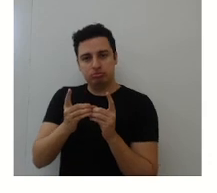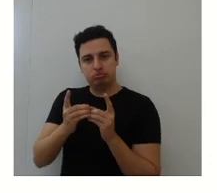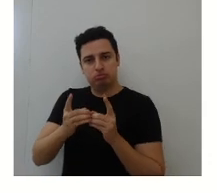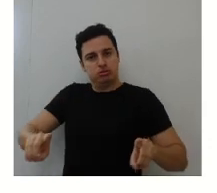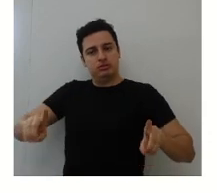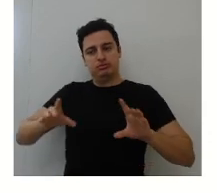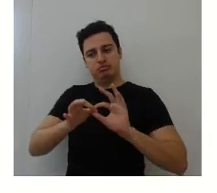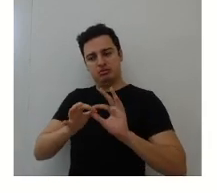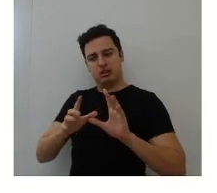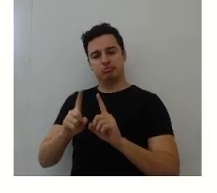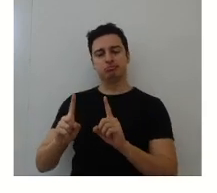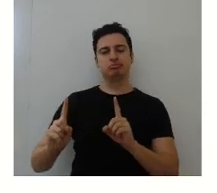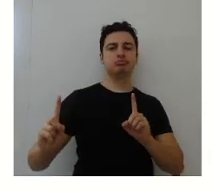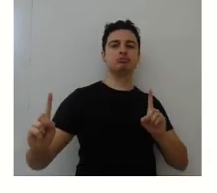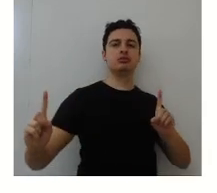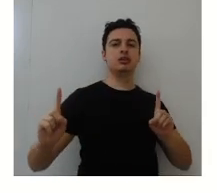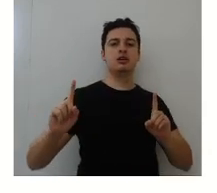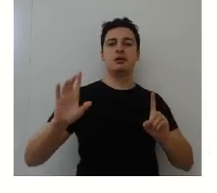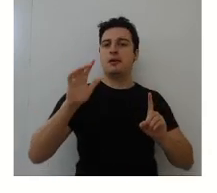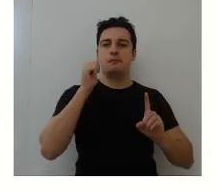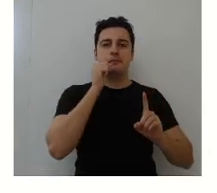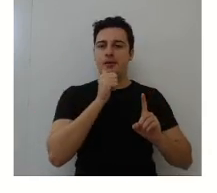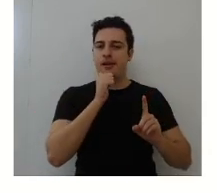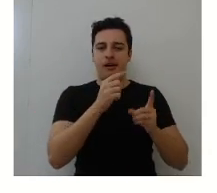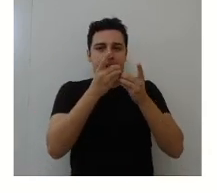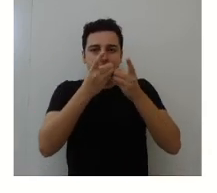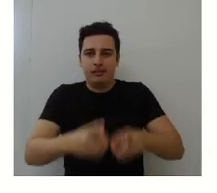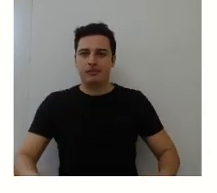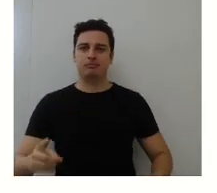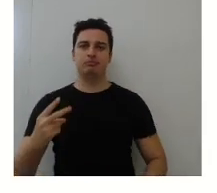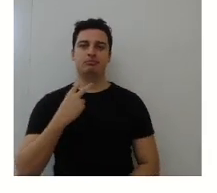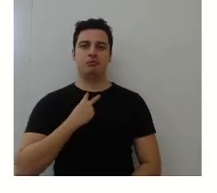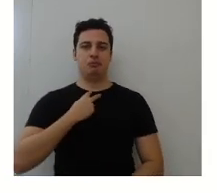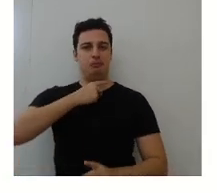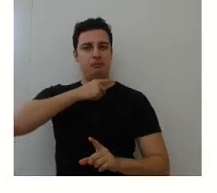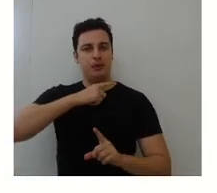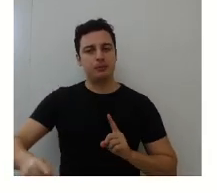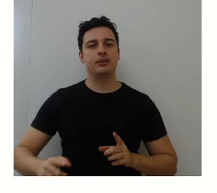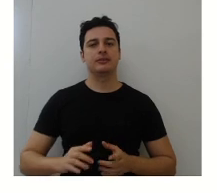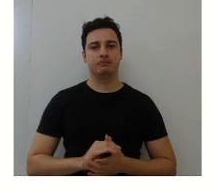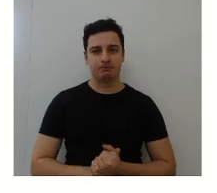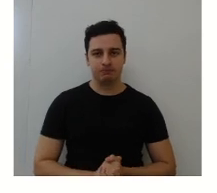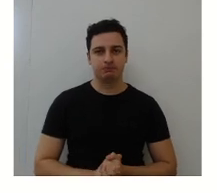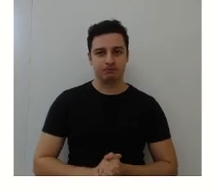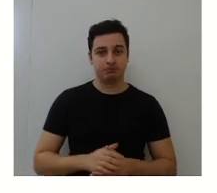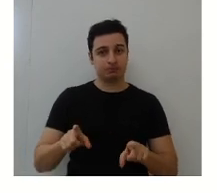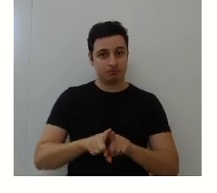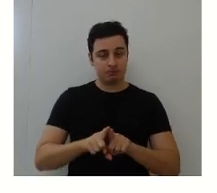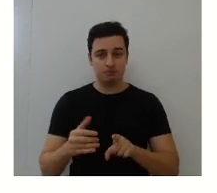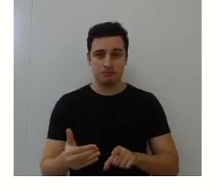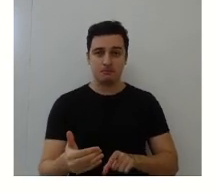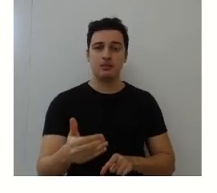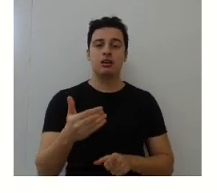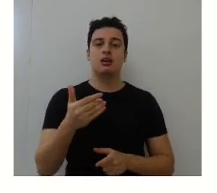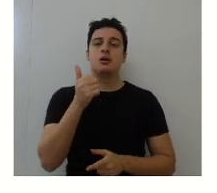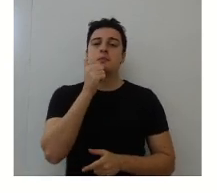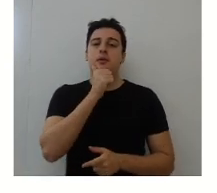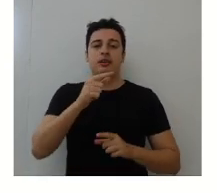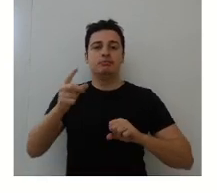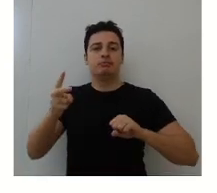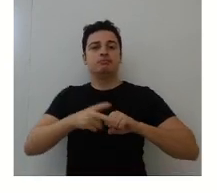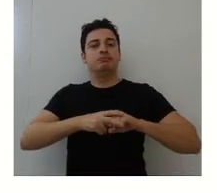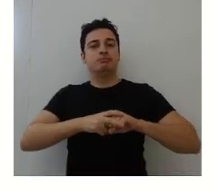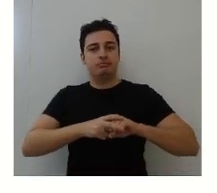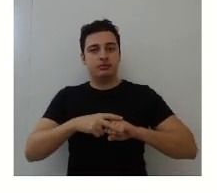E para piorar ainda mais, naquela época, quando as mulheres elas ficavam viúvas, elas tinham que